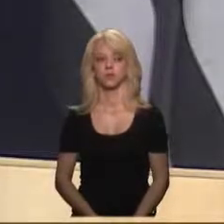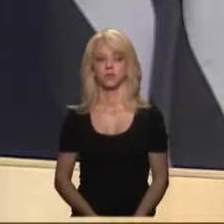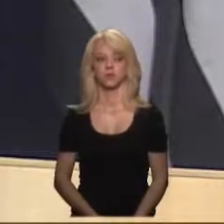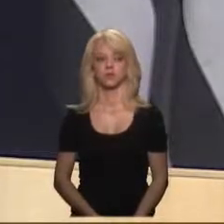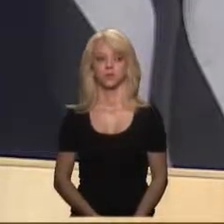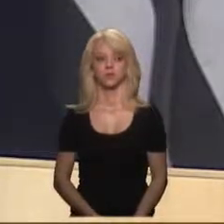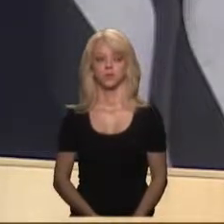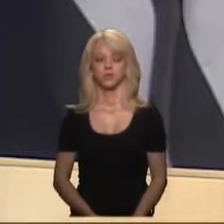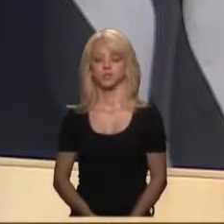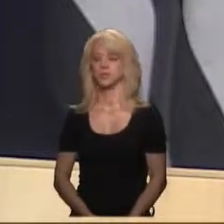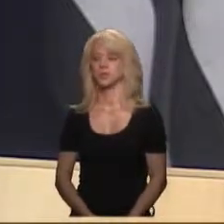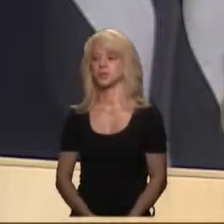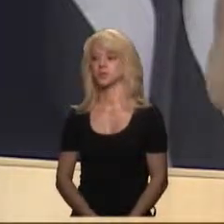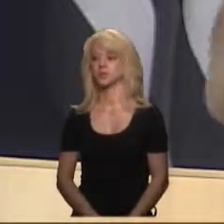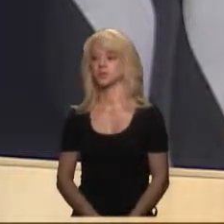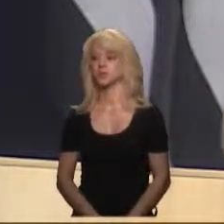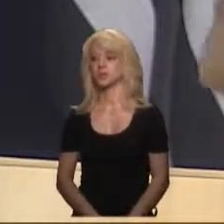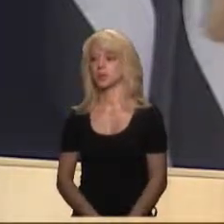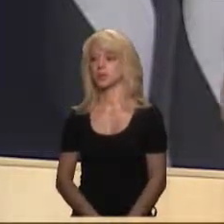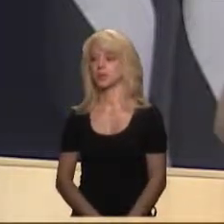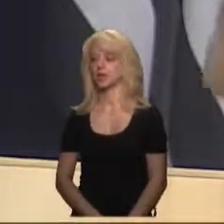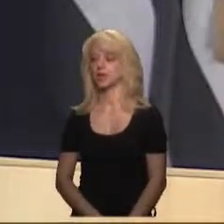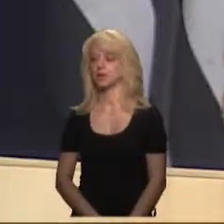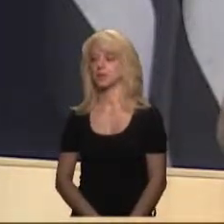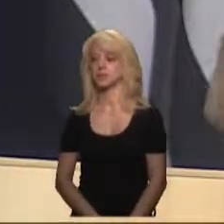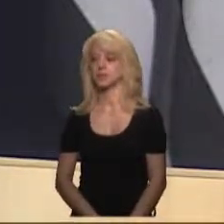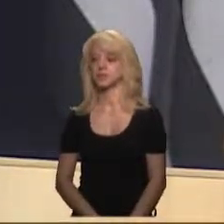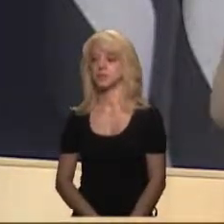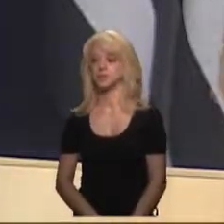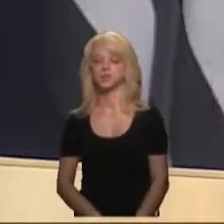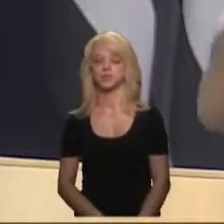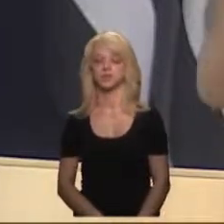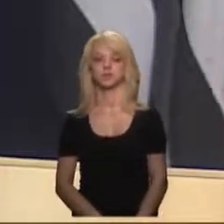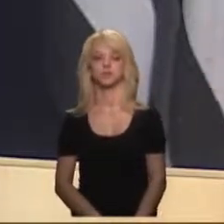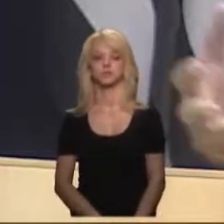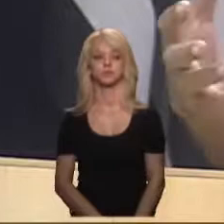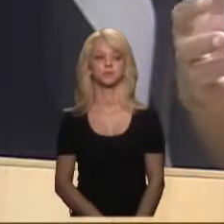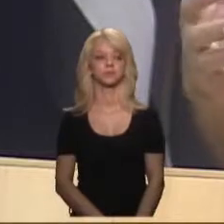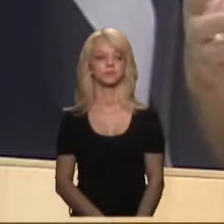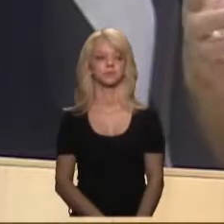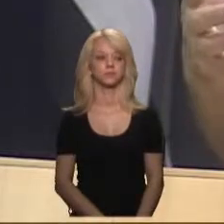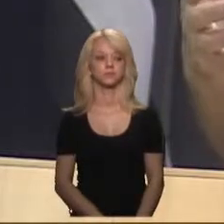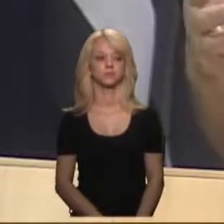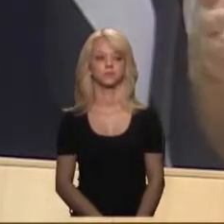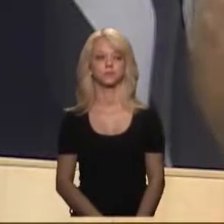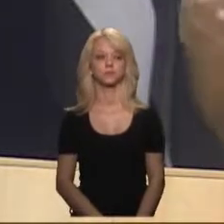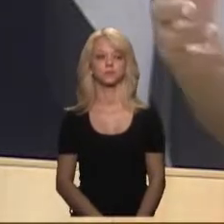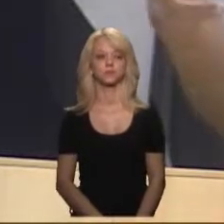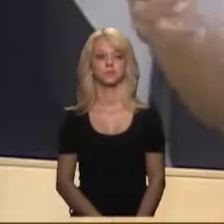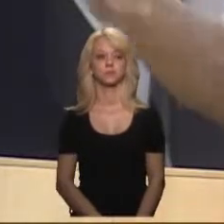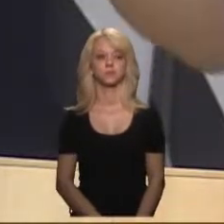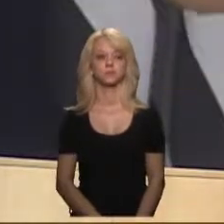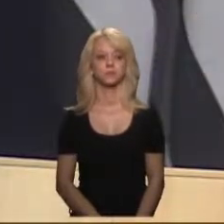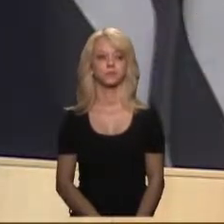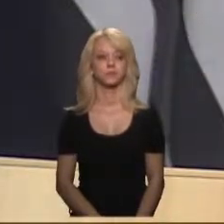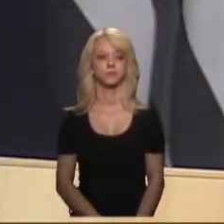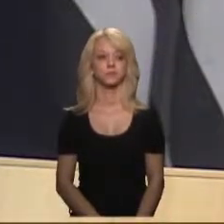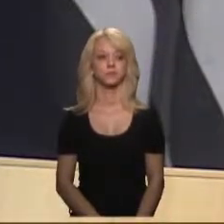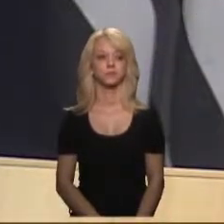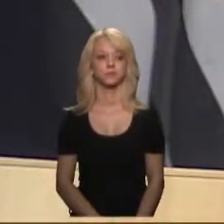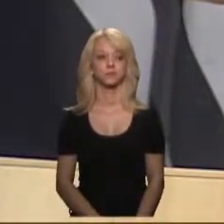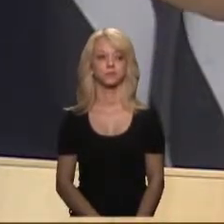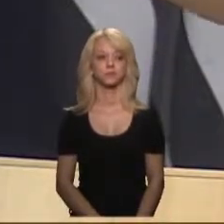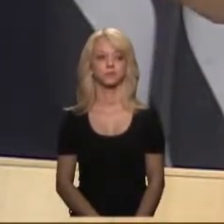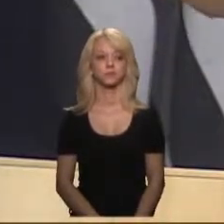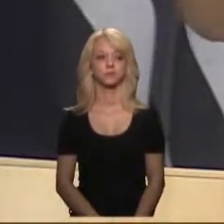dele. Projeto é para vir a plenário. O vereador tem autoridade de votar como ele quiser. Nós não podemos deixar esse